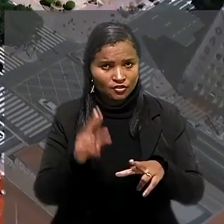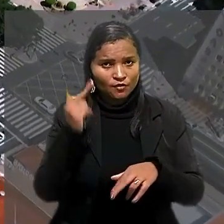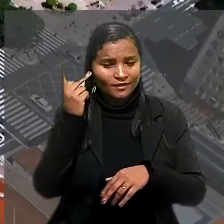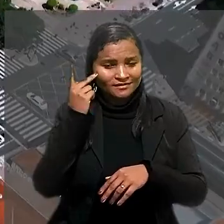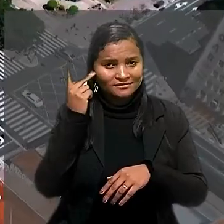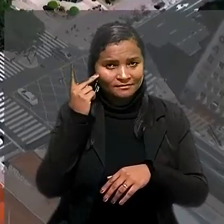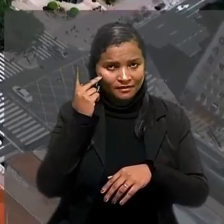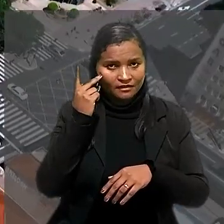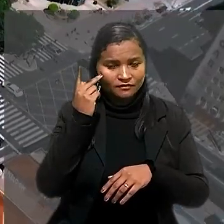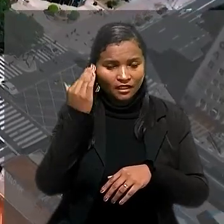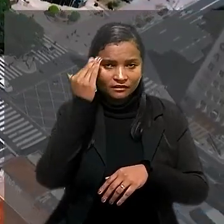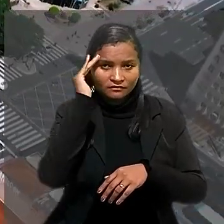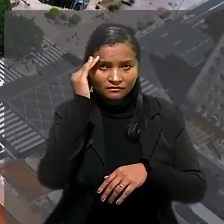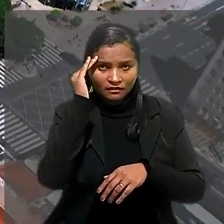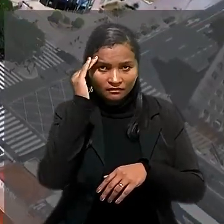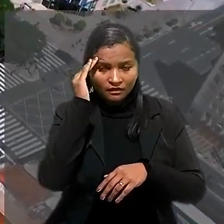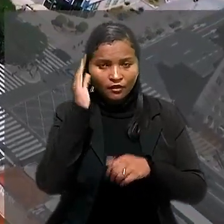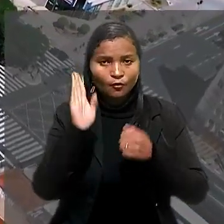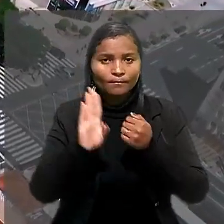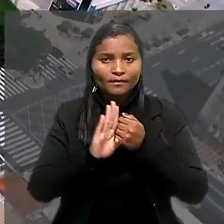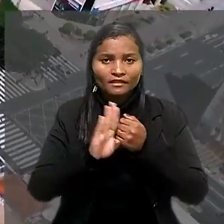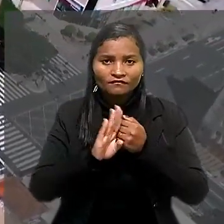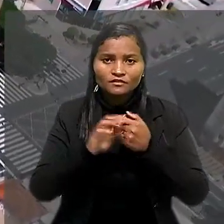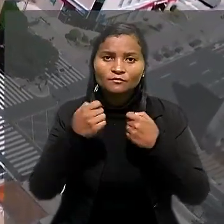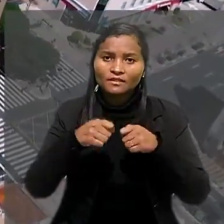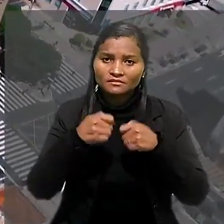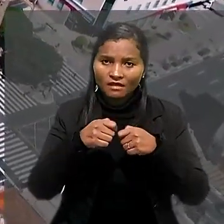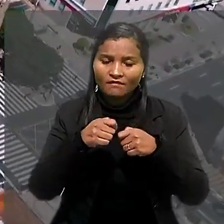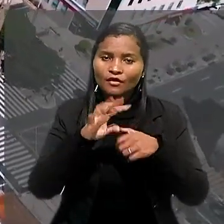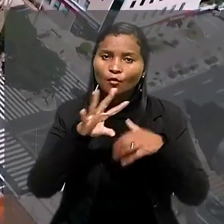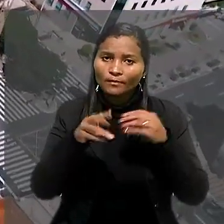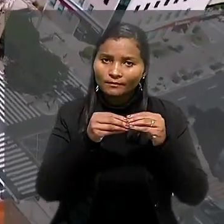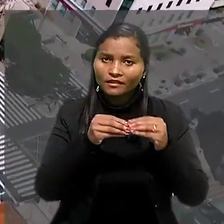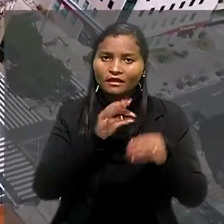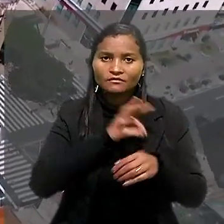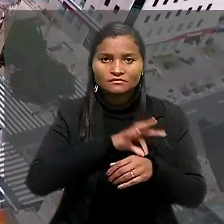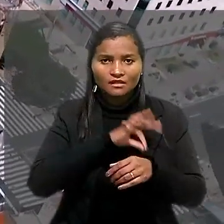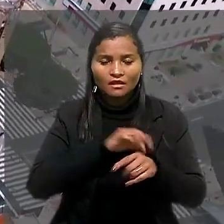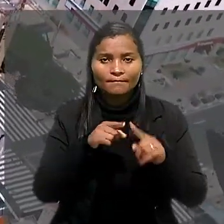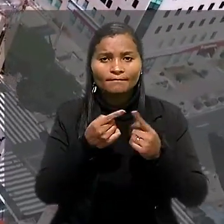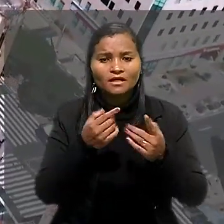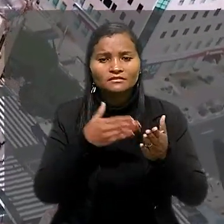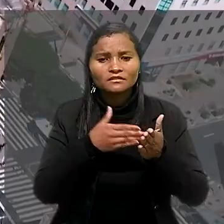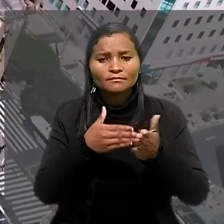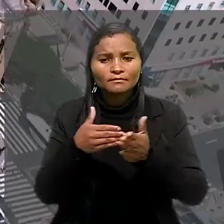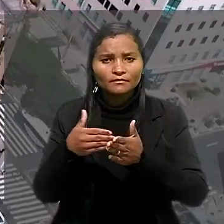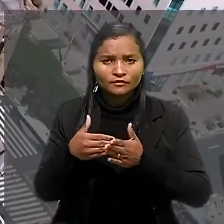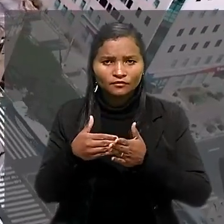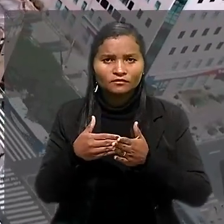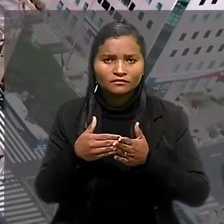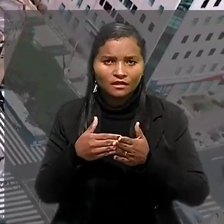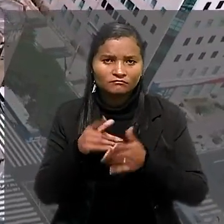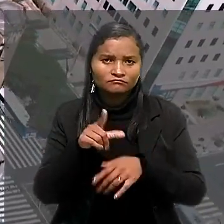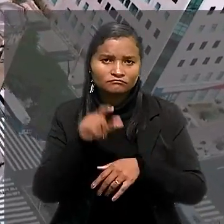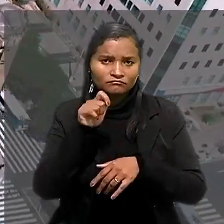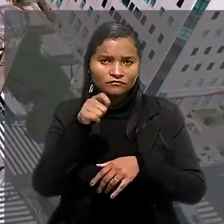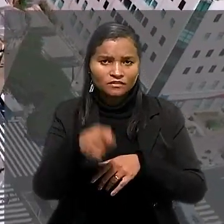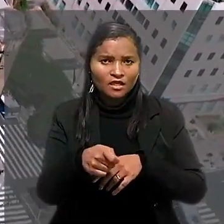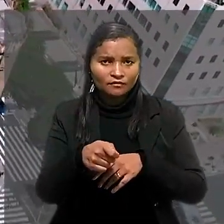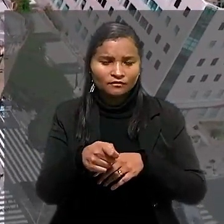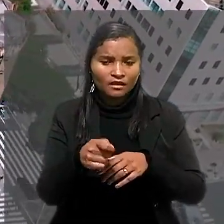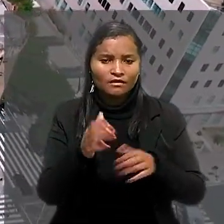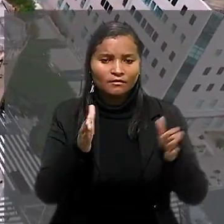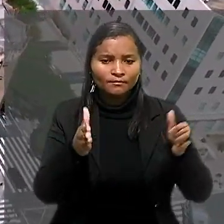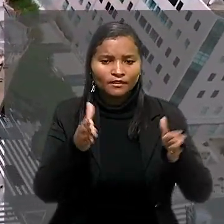Região em Campinas, São Paulo, entendeu que o benefício deveria ser incorporado ao salário, mas limitou os efeitos da decisão ao